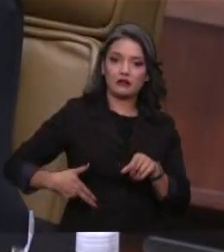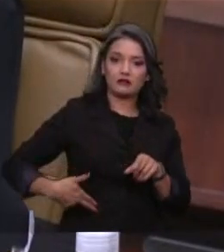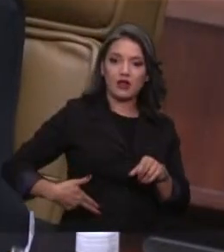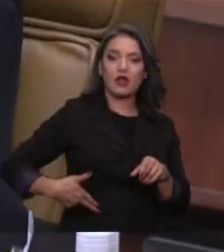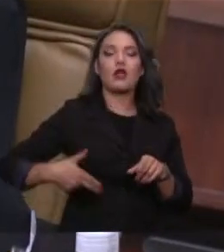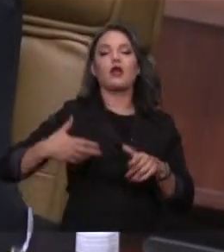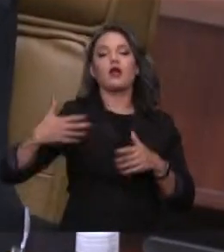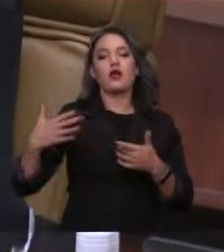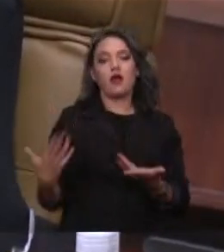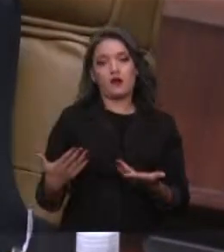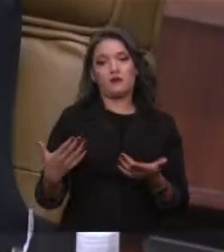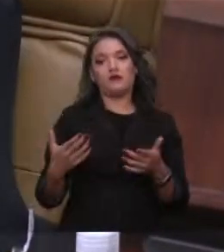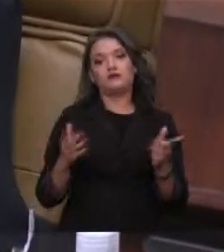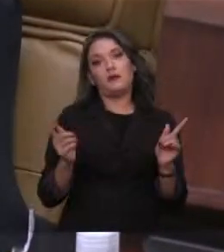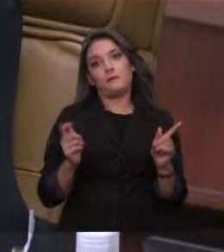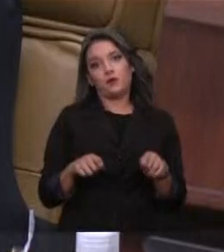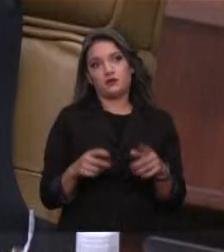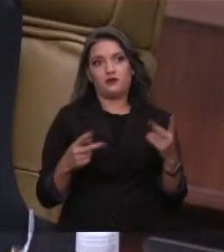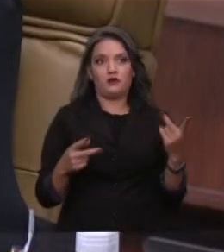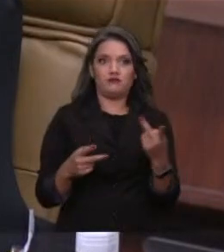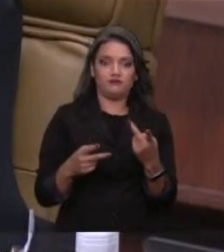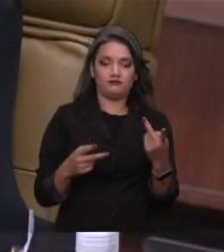fogo. Possibilidade.